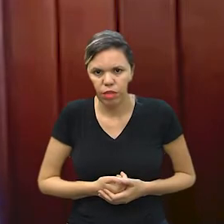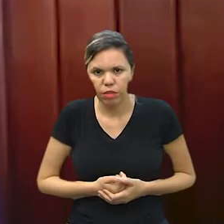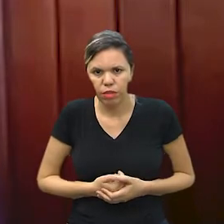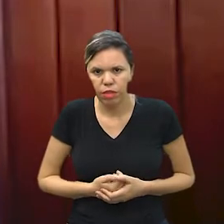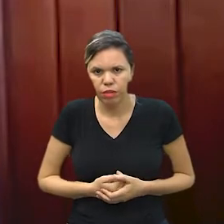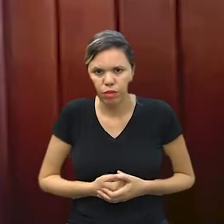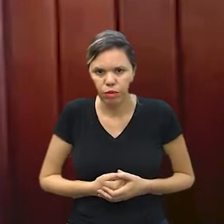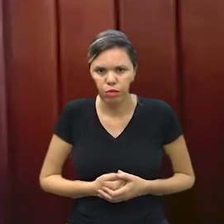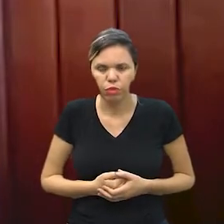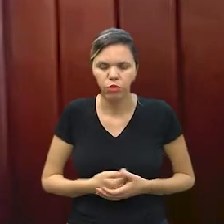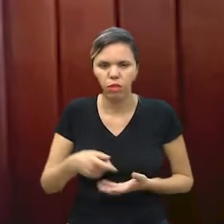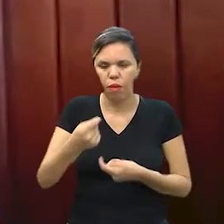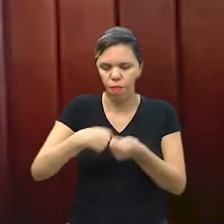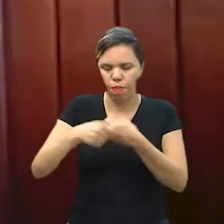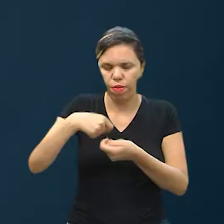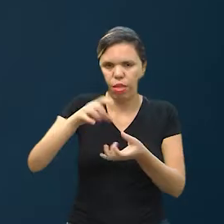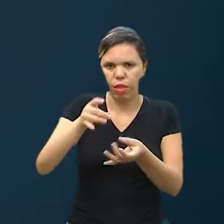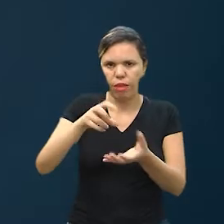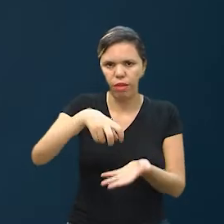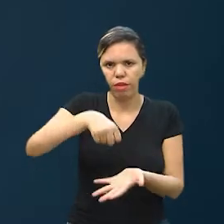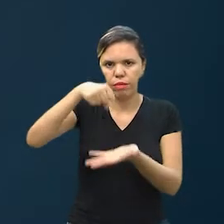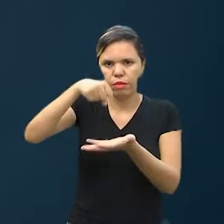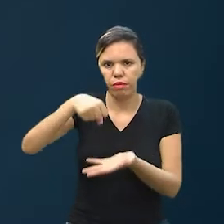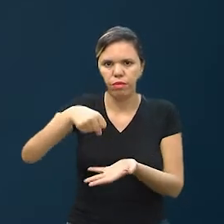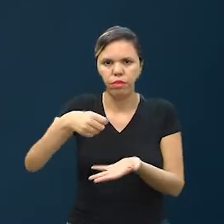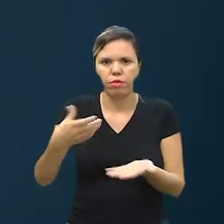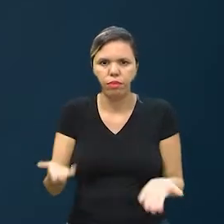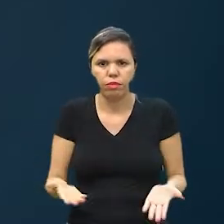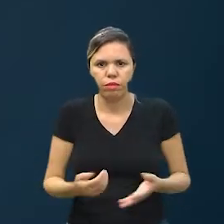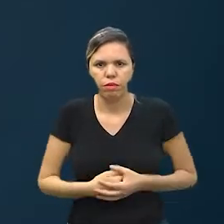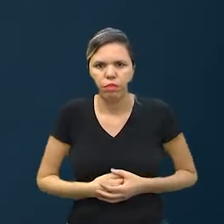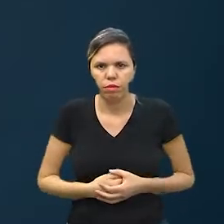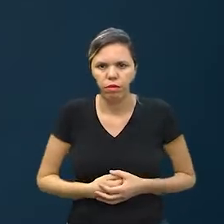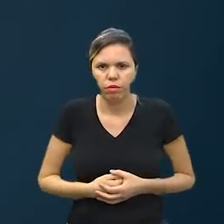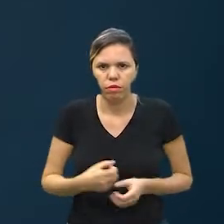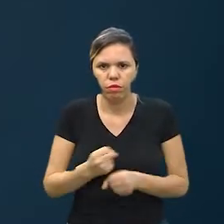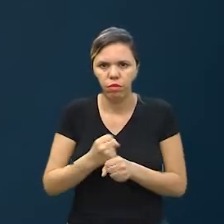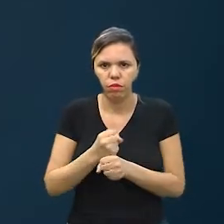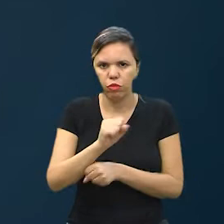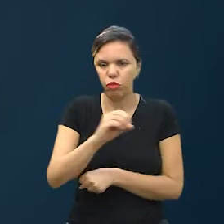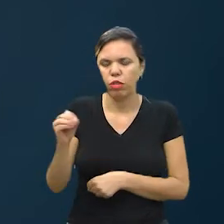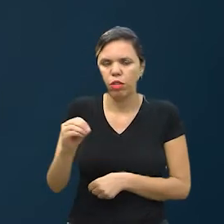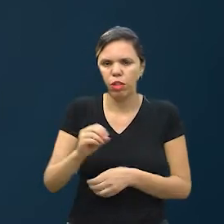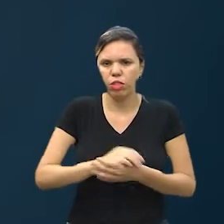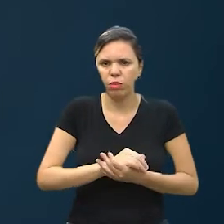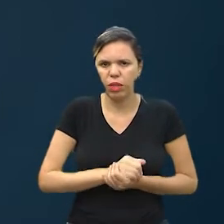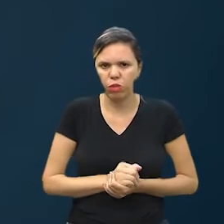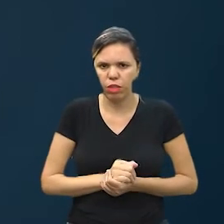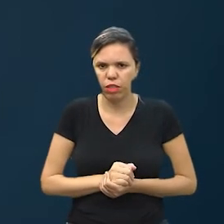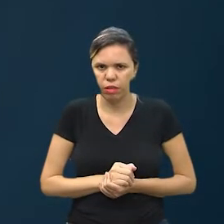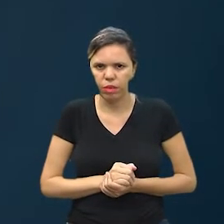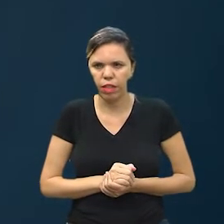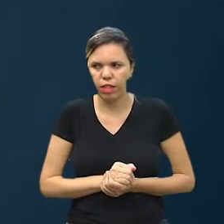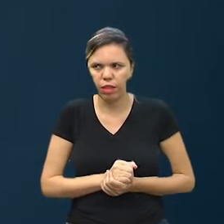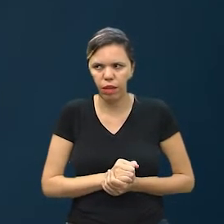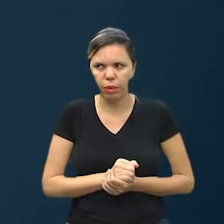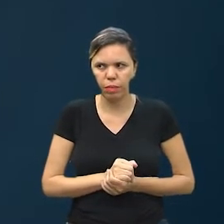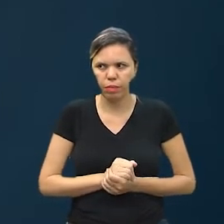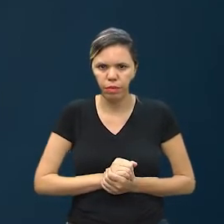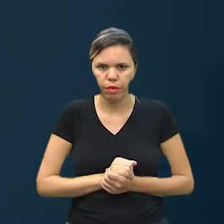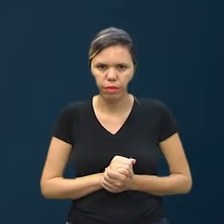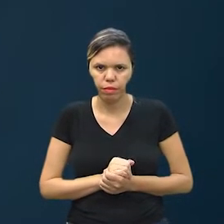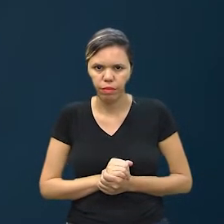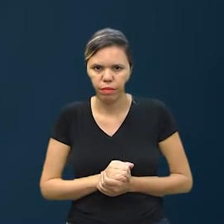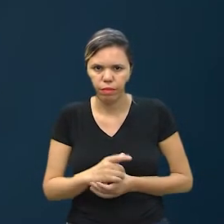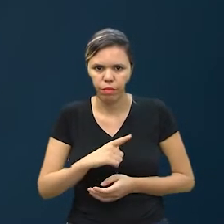essa consciência de negócio, mas que ia nos anos 80 já com carrocinha, com animal levando aqui para Casa Branca e para Etiópia, esses alimentos